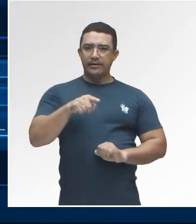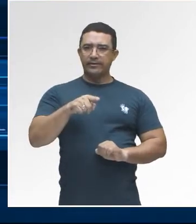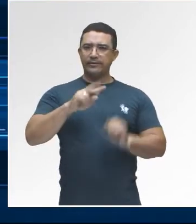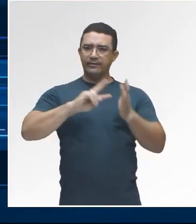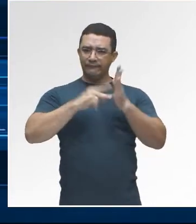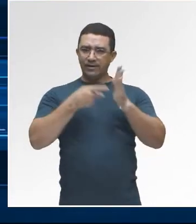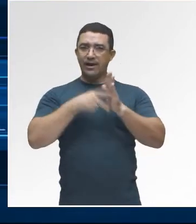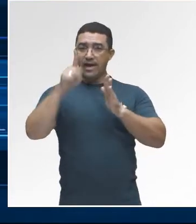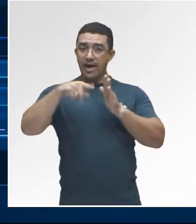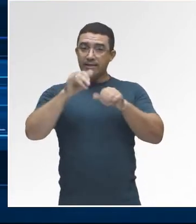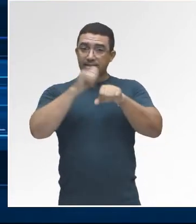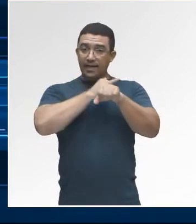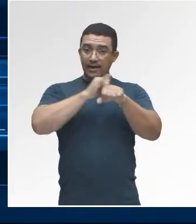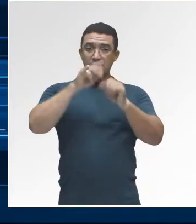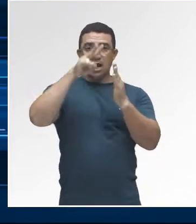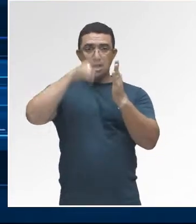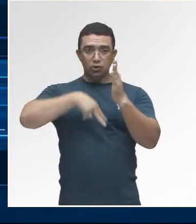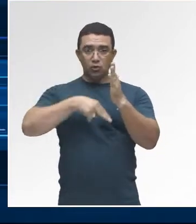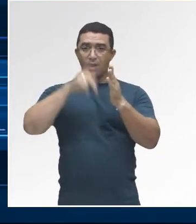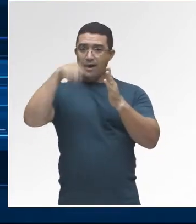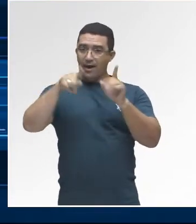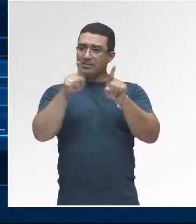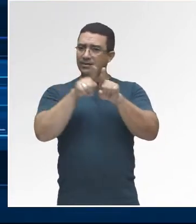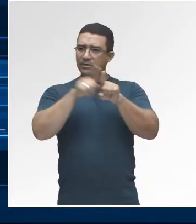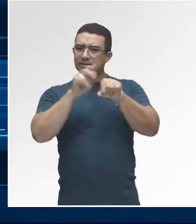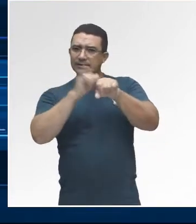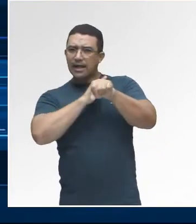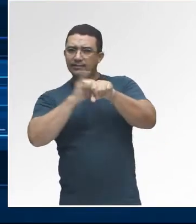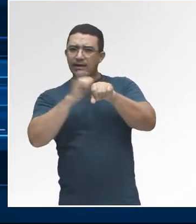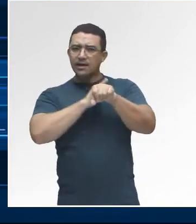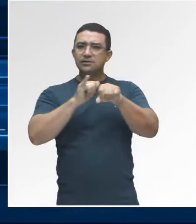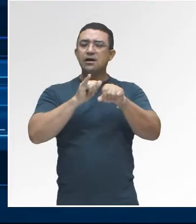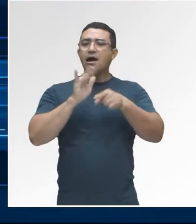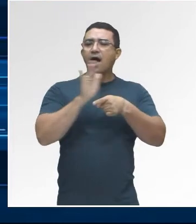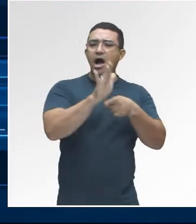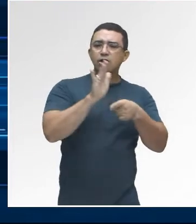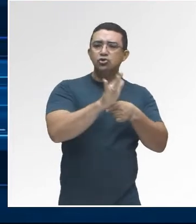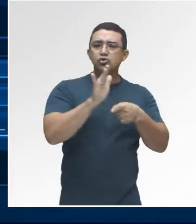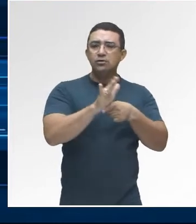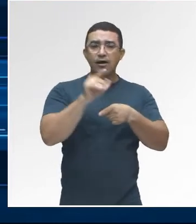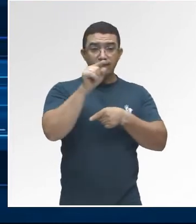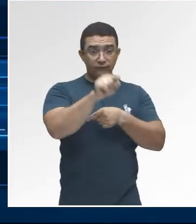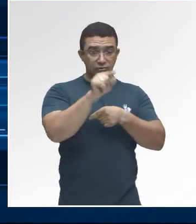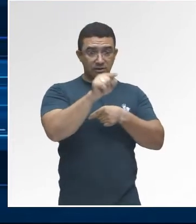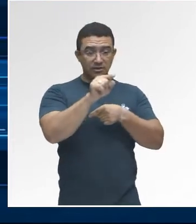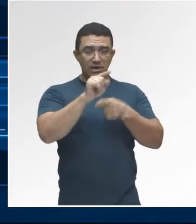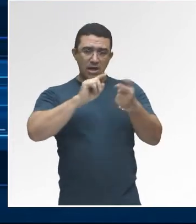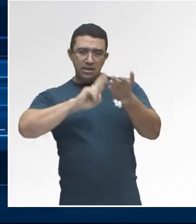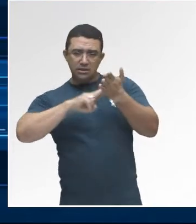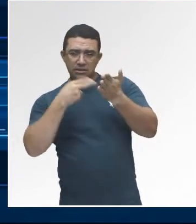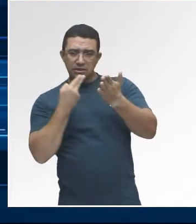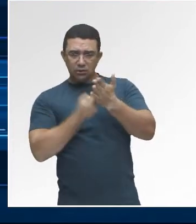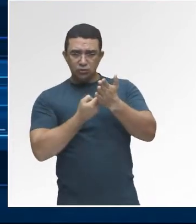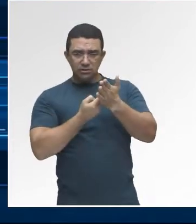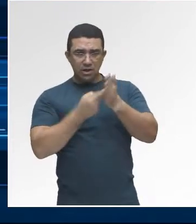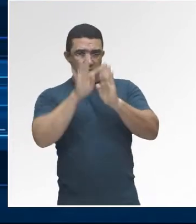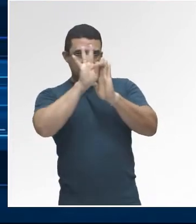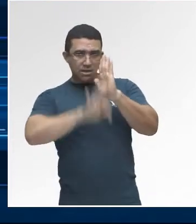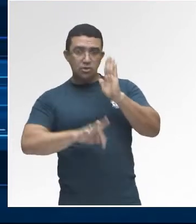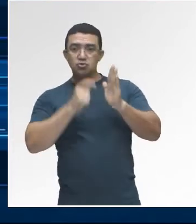leitura e é uma estratégia para ajudar a traduzir um texto em inglês